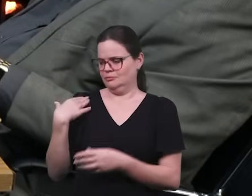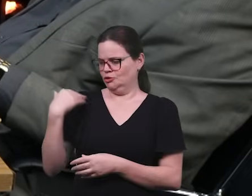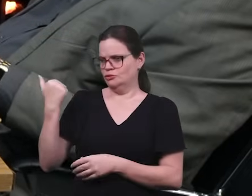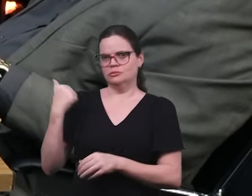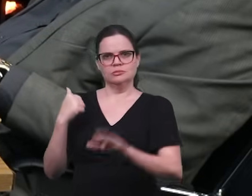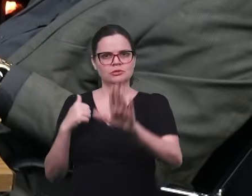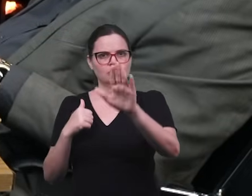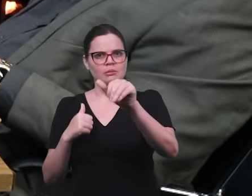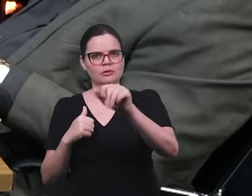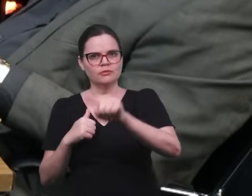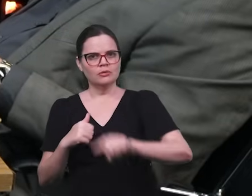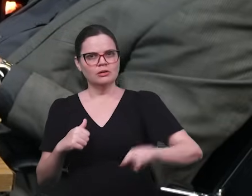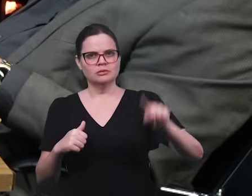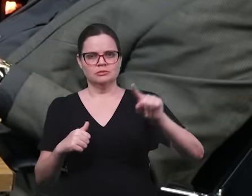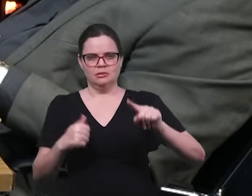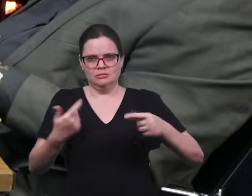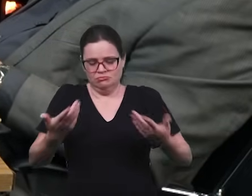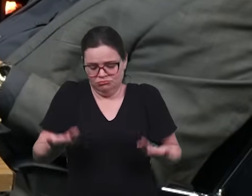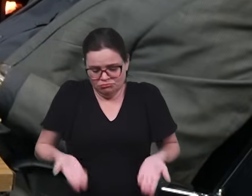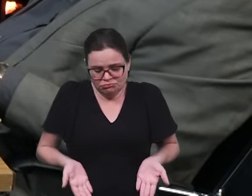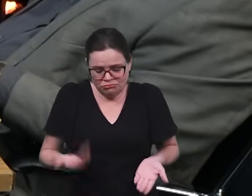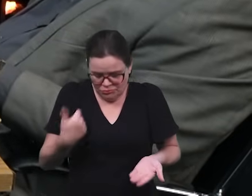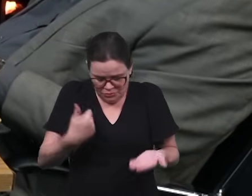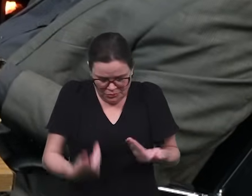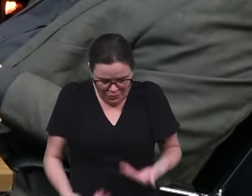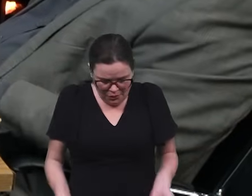chama pessoas que não têm